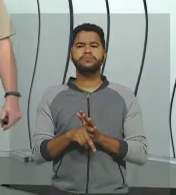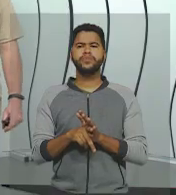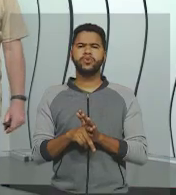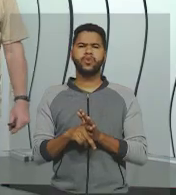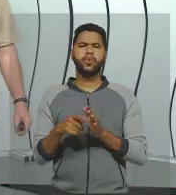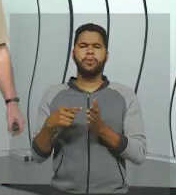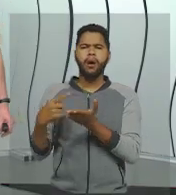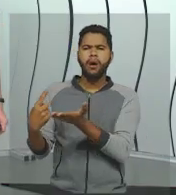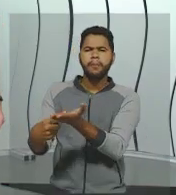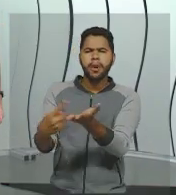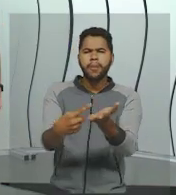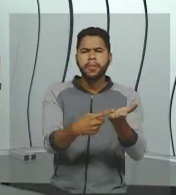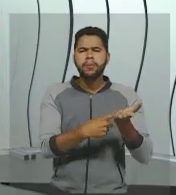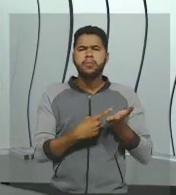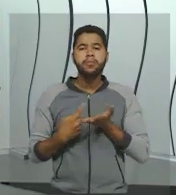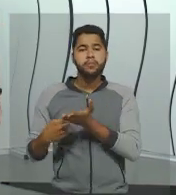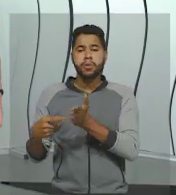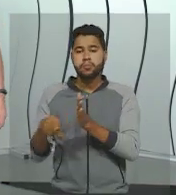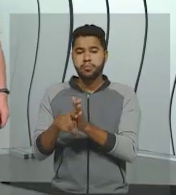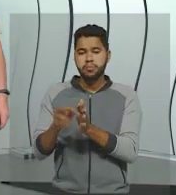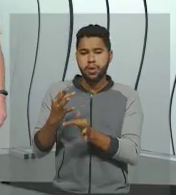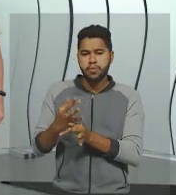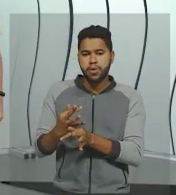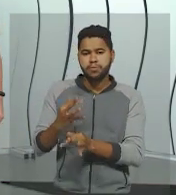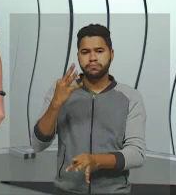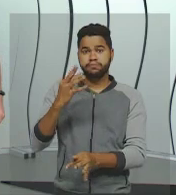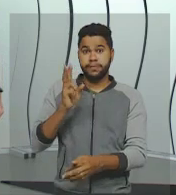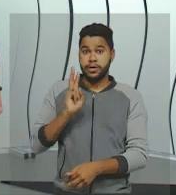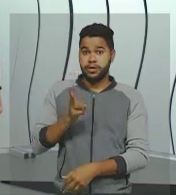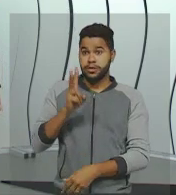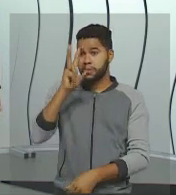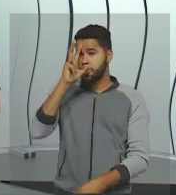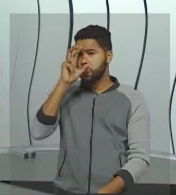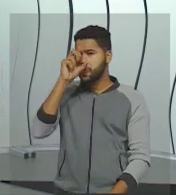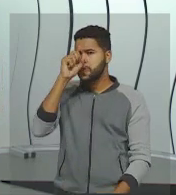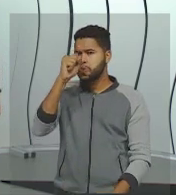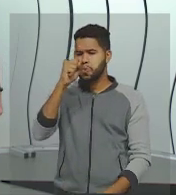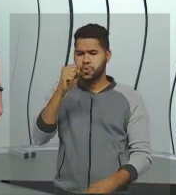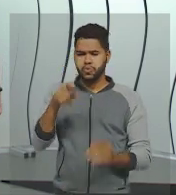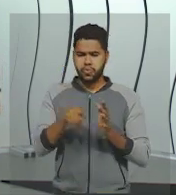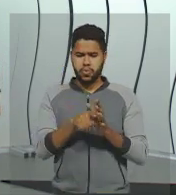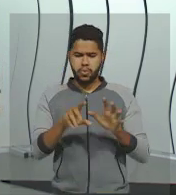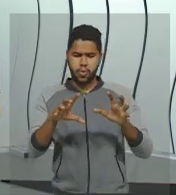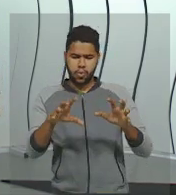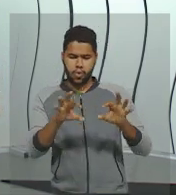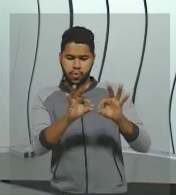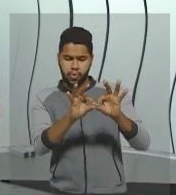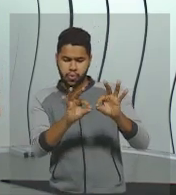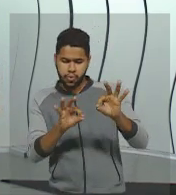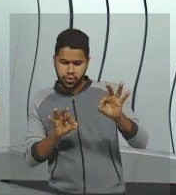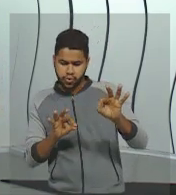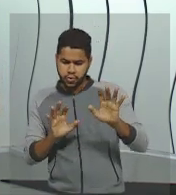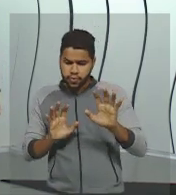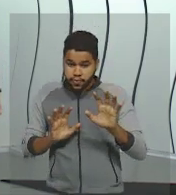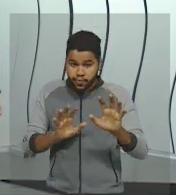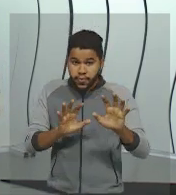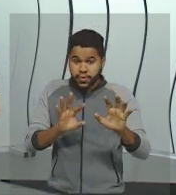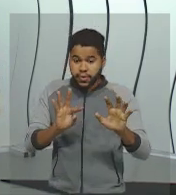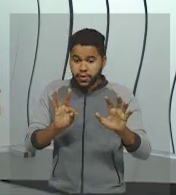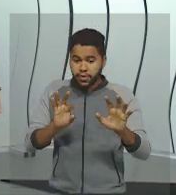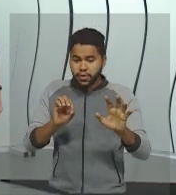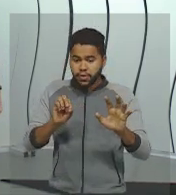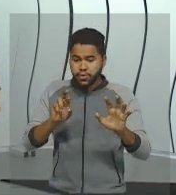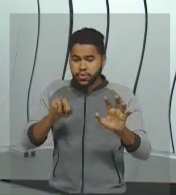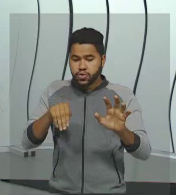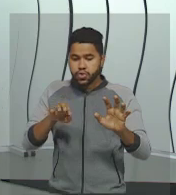convenção que é adotada na física. Toda vez que uma força é aplicada sobre um corpo extenso, produzindo torque, se o